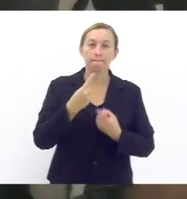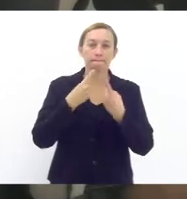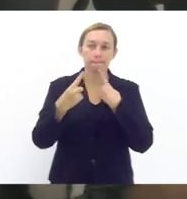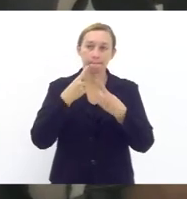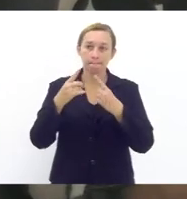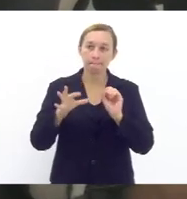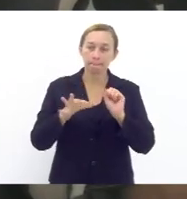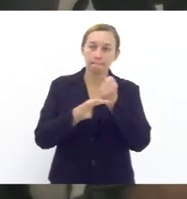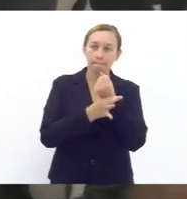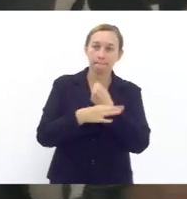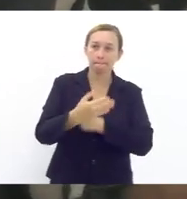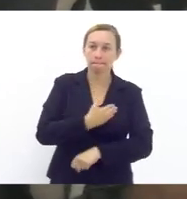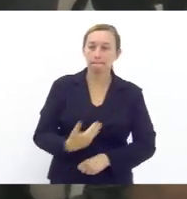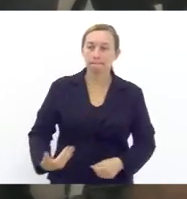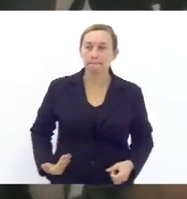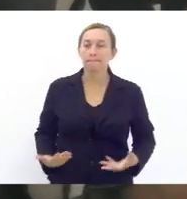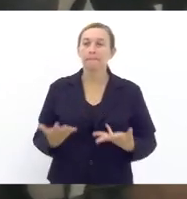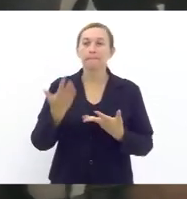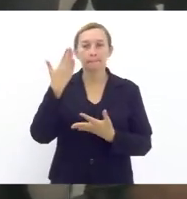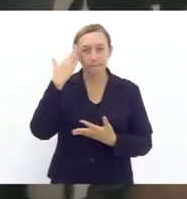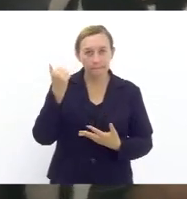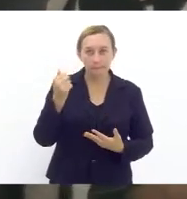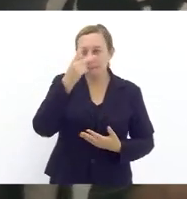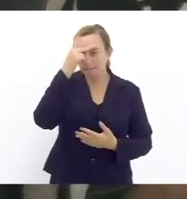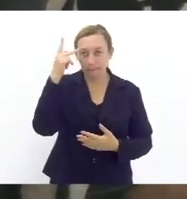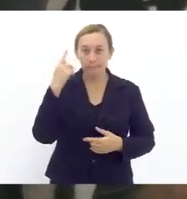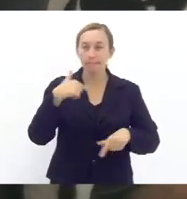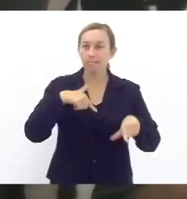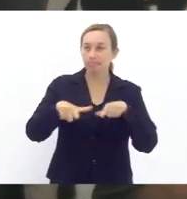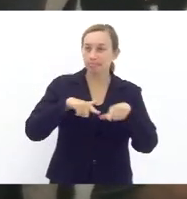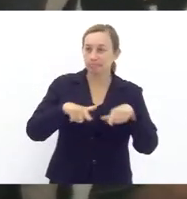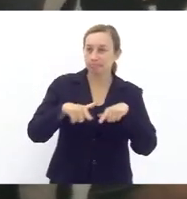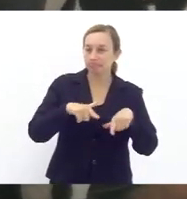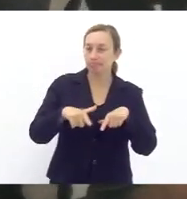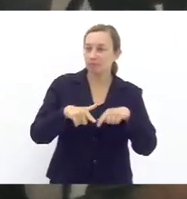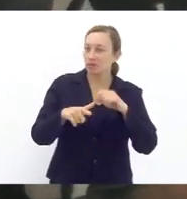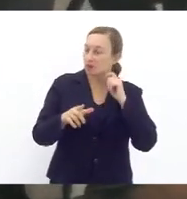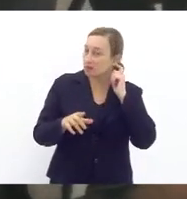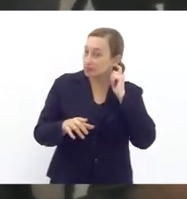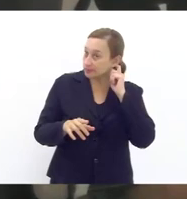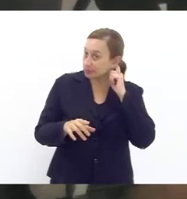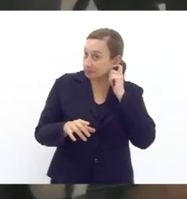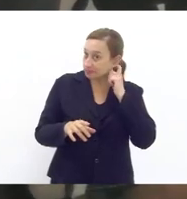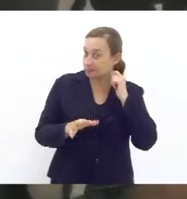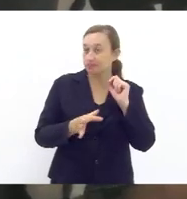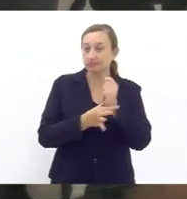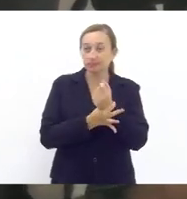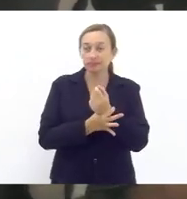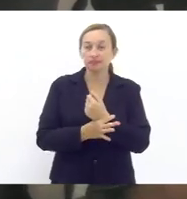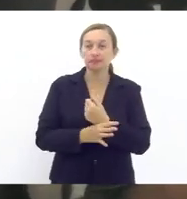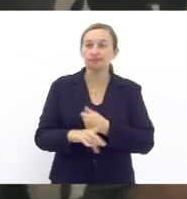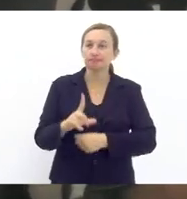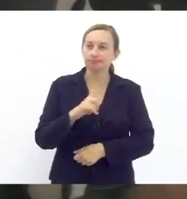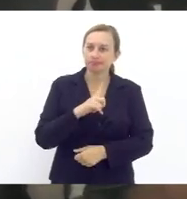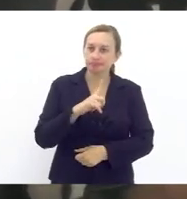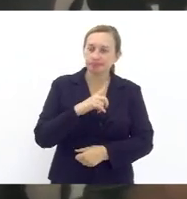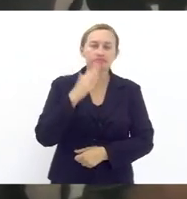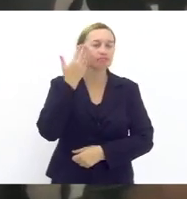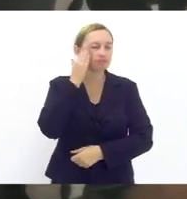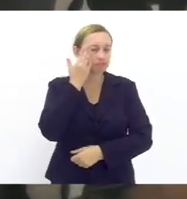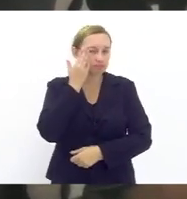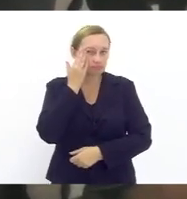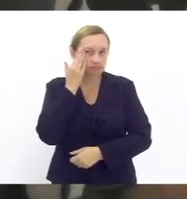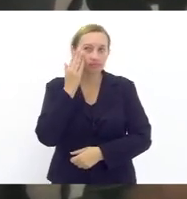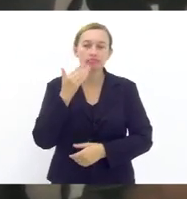com a segurança pública né a gente sabe que essa pessoa que trabalham na segurança pública que tem é de Fato né um entendimento